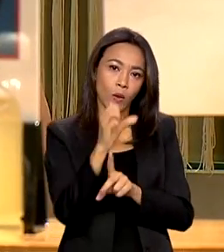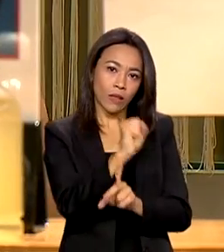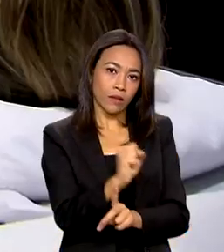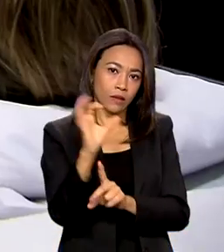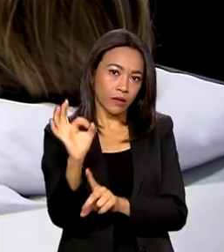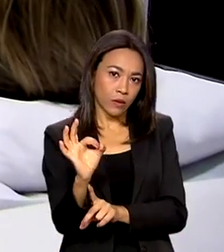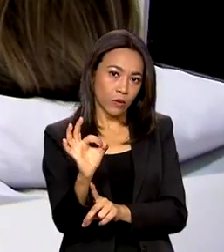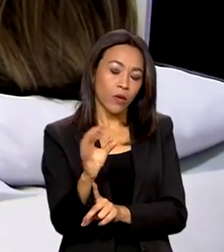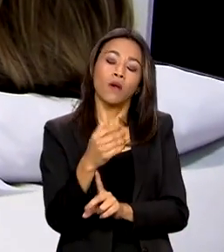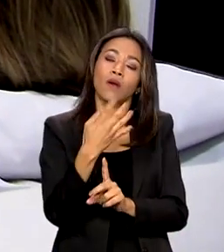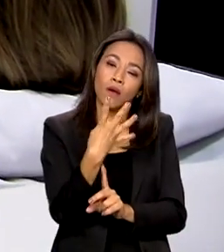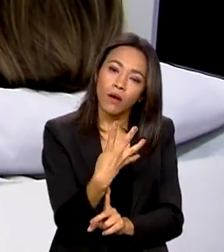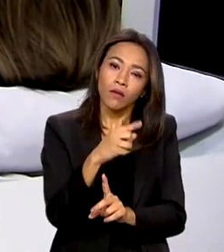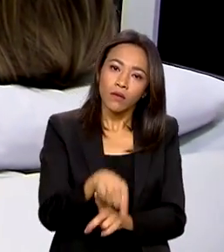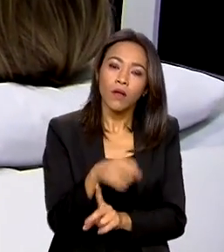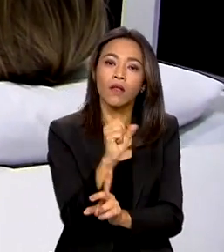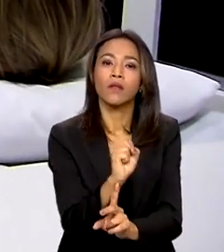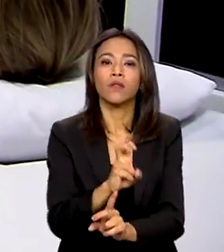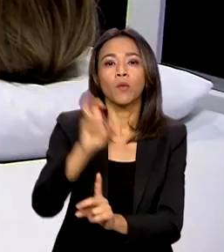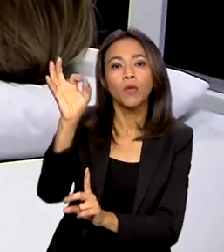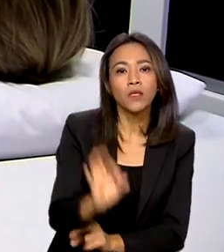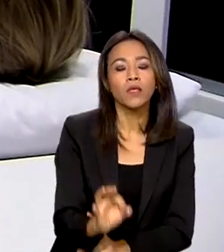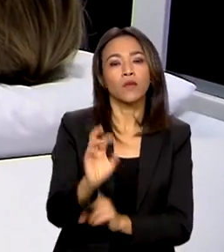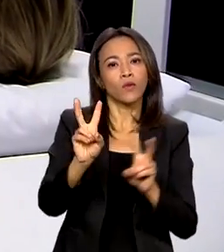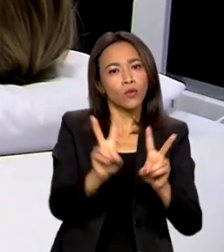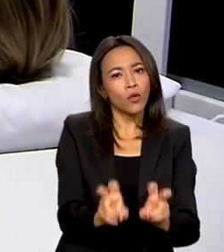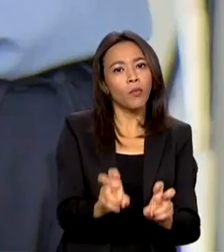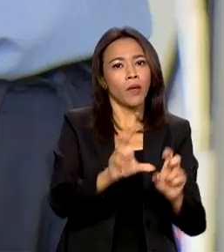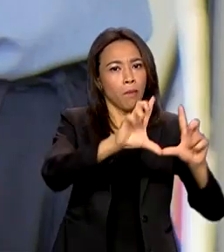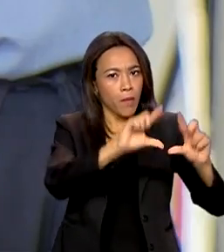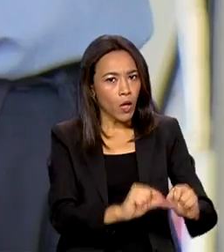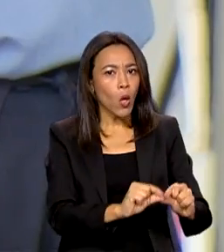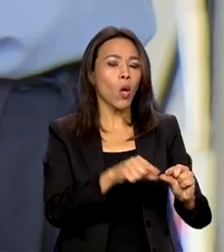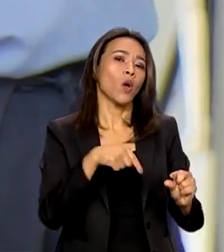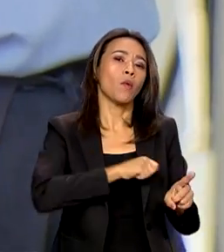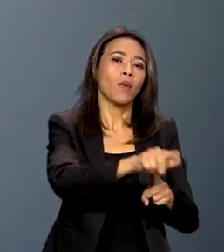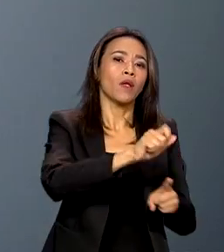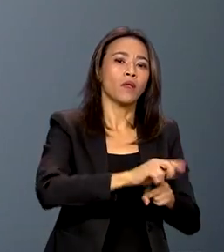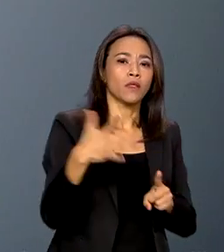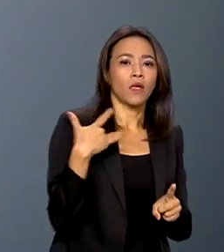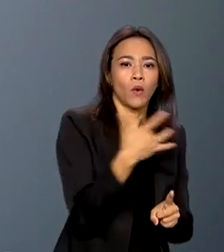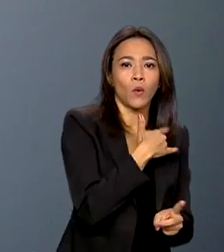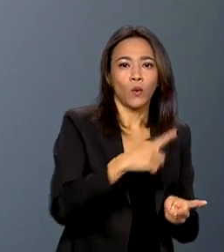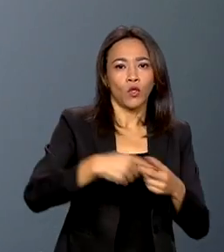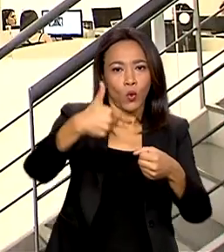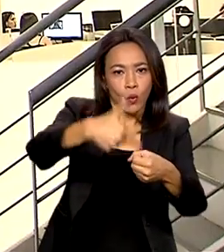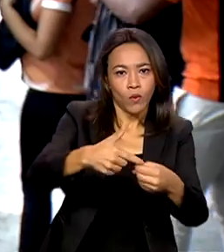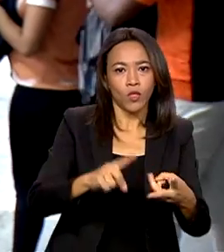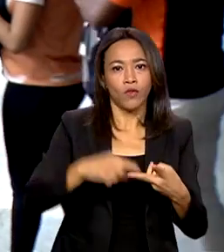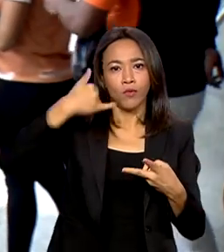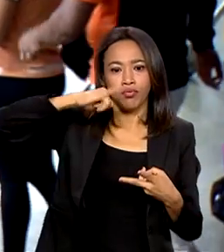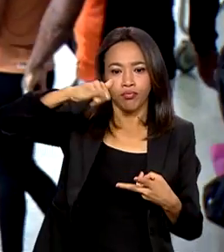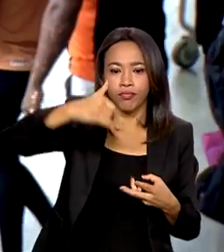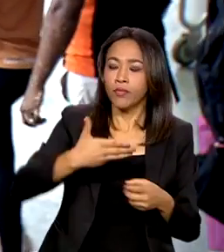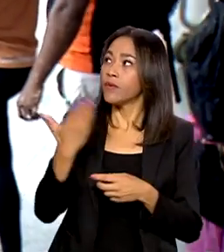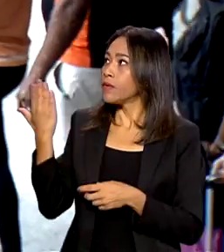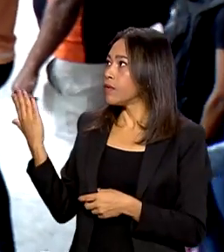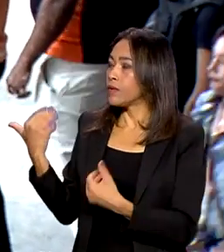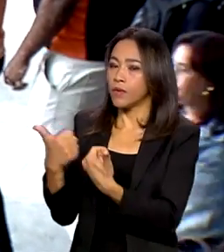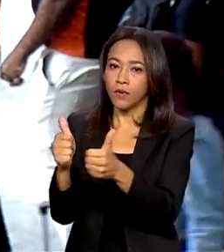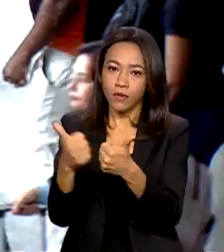4,85%, com uma pressão menor de planos de saúde combustíveis energia elétrica e transporte público